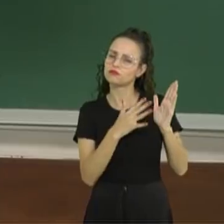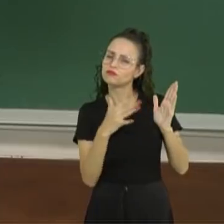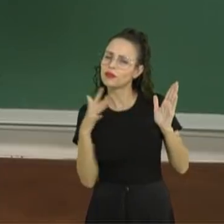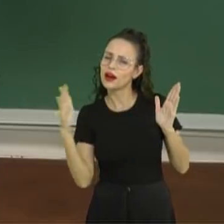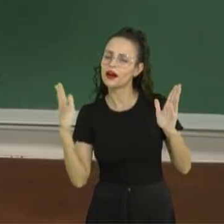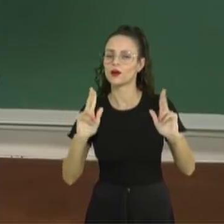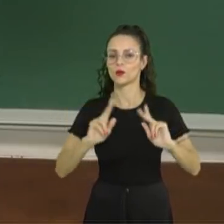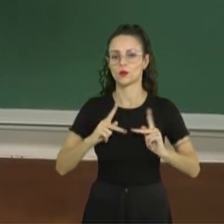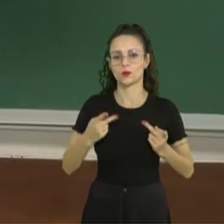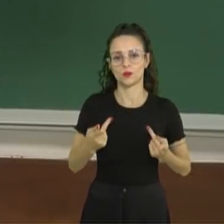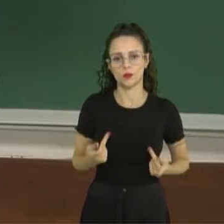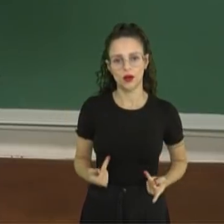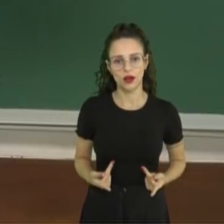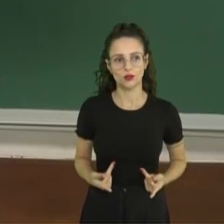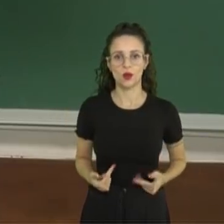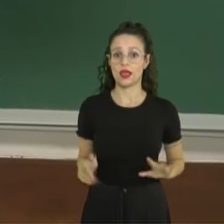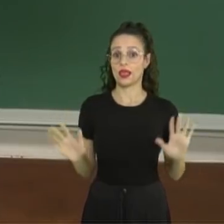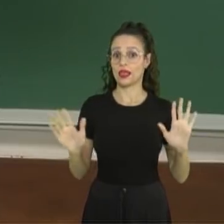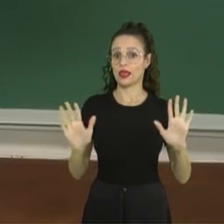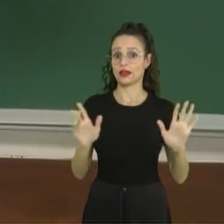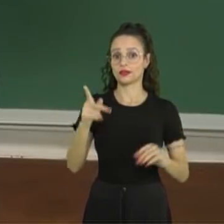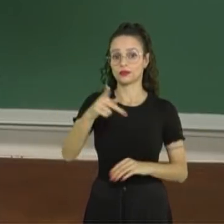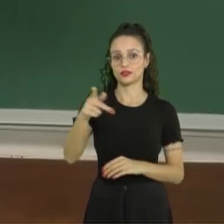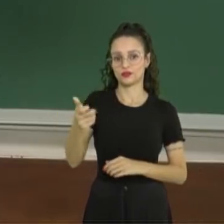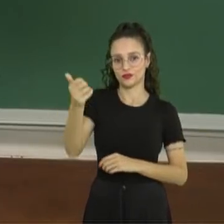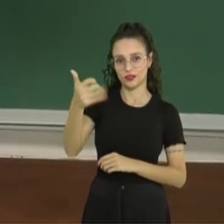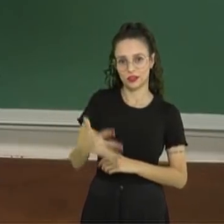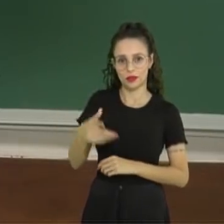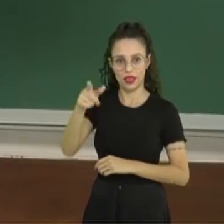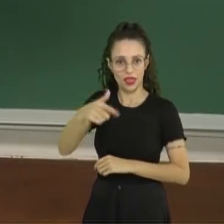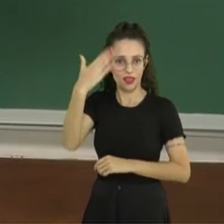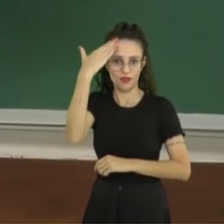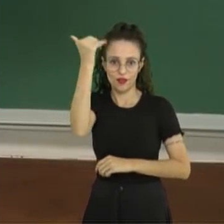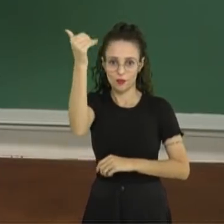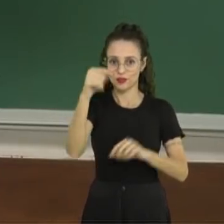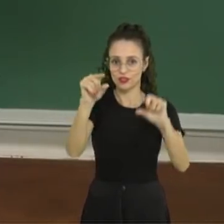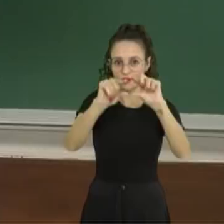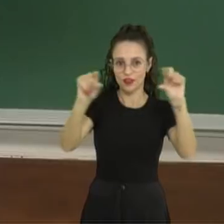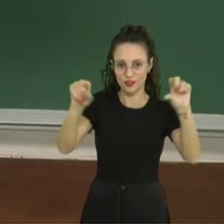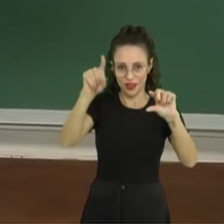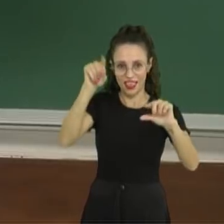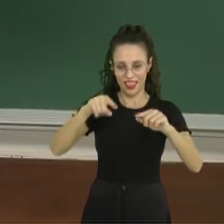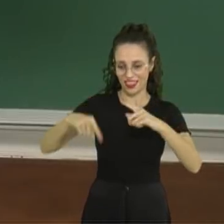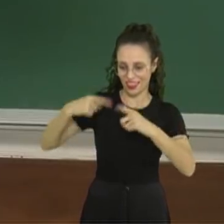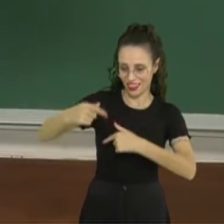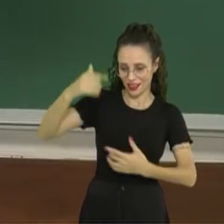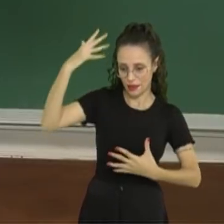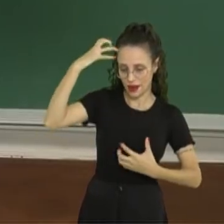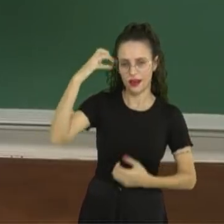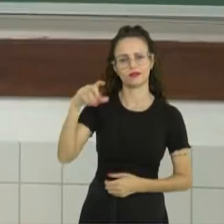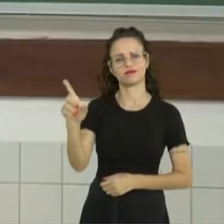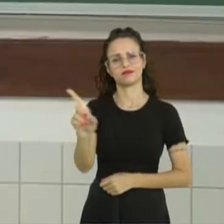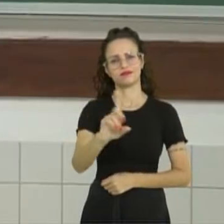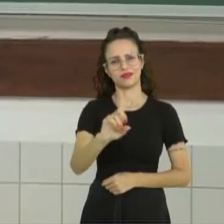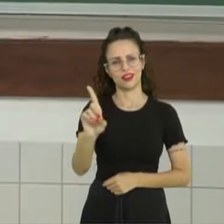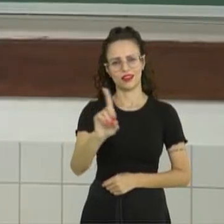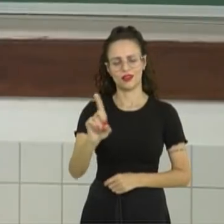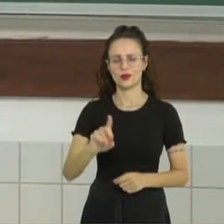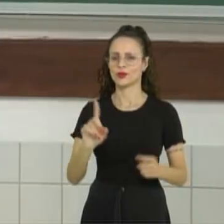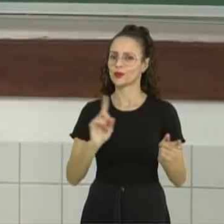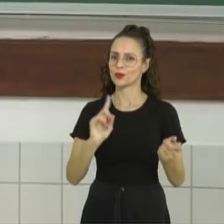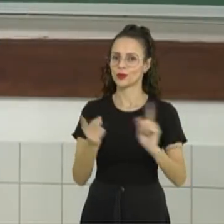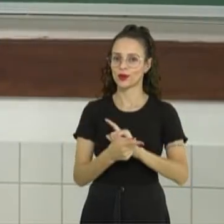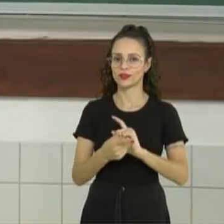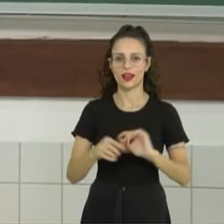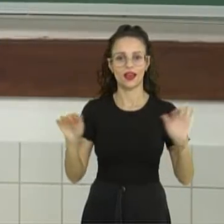humano. Não, professor, vai falar que é a famosa frase que o homem veio dos macacos. Não. Pelo contrário, eu